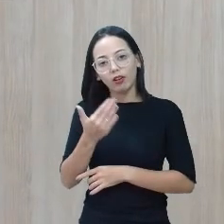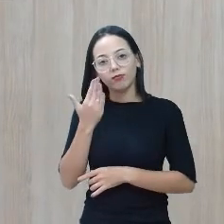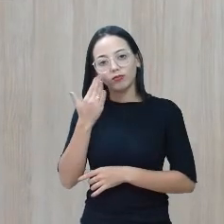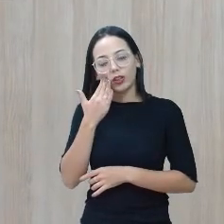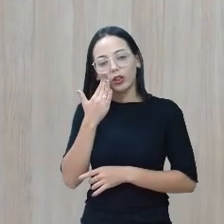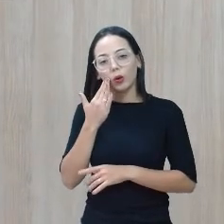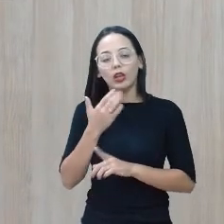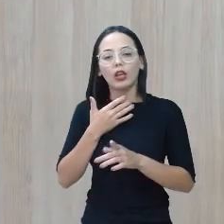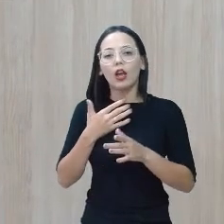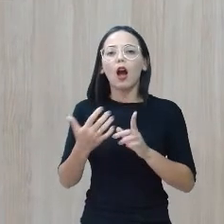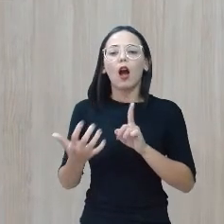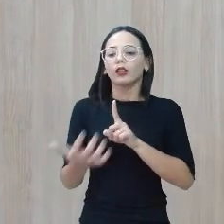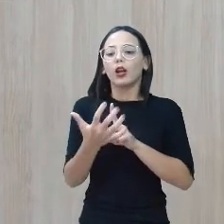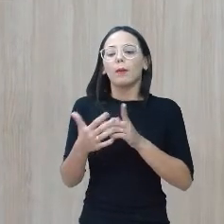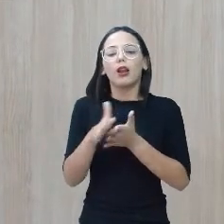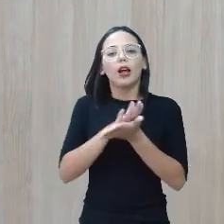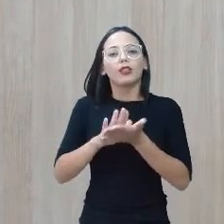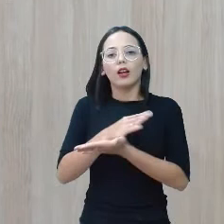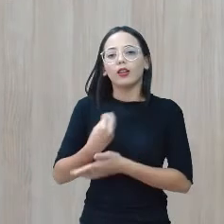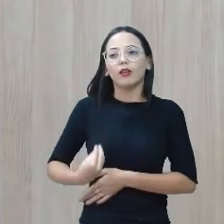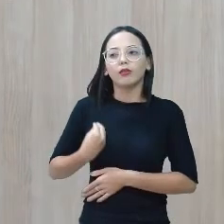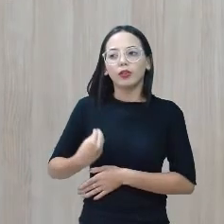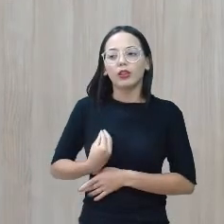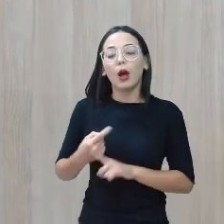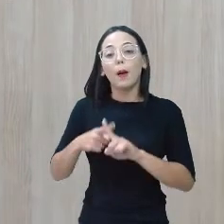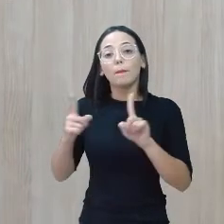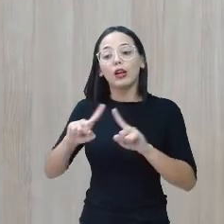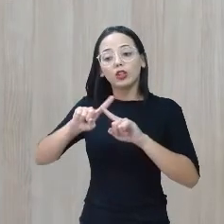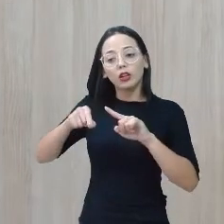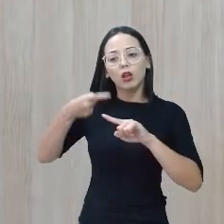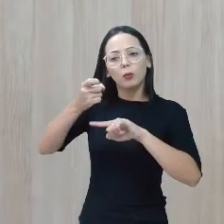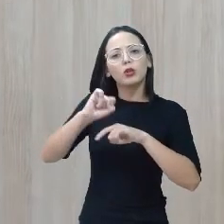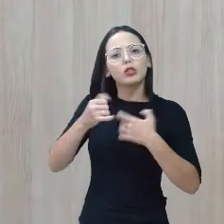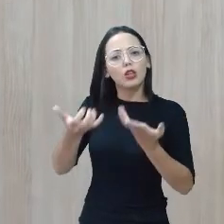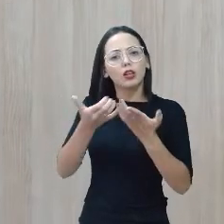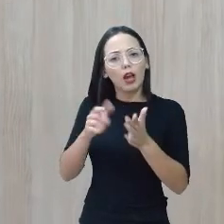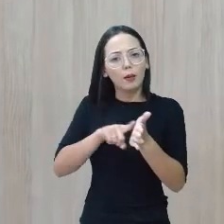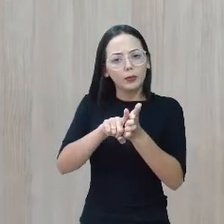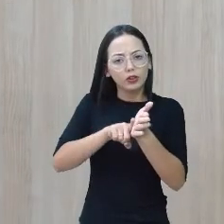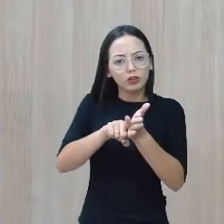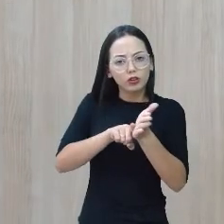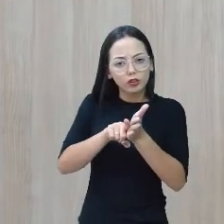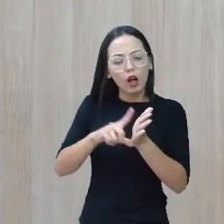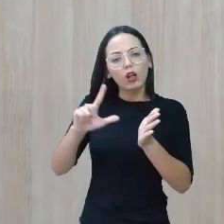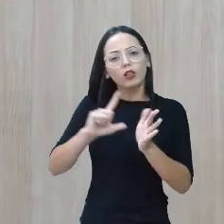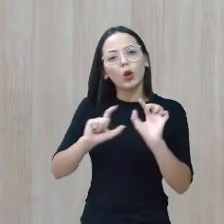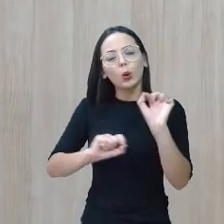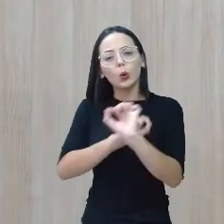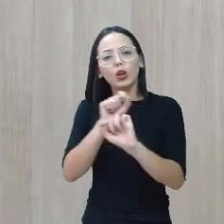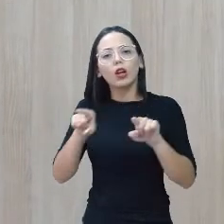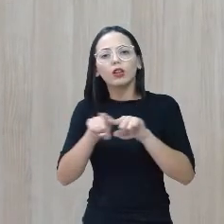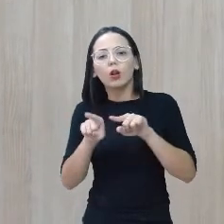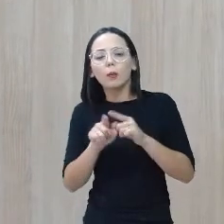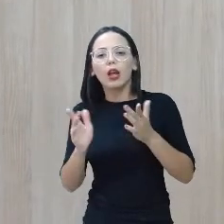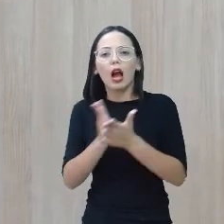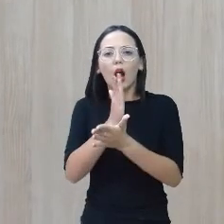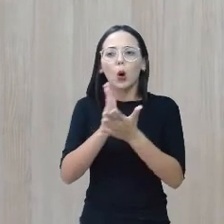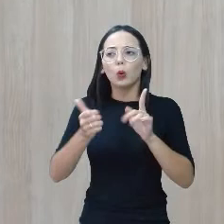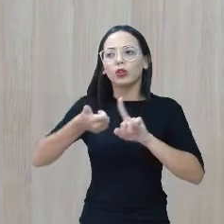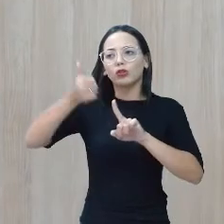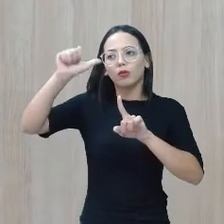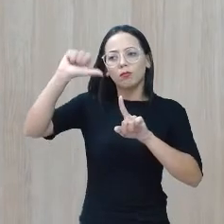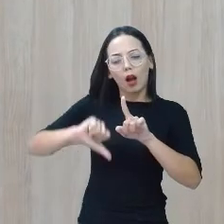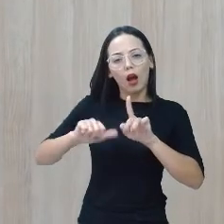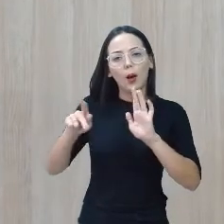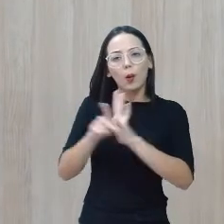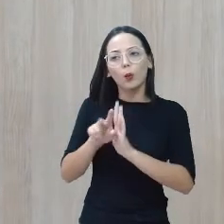vai afetar a vida delas, mas que depois, se vocês quiserem pesquisar, existem também algumas desvantagens